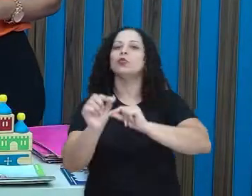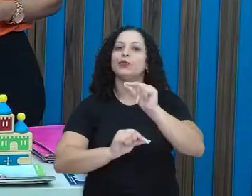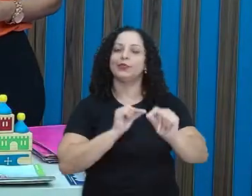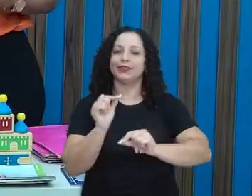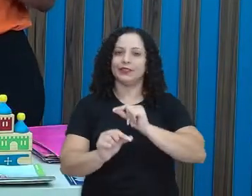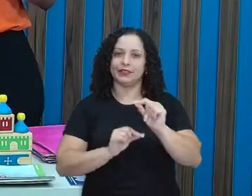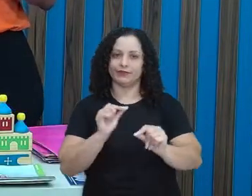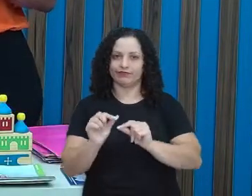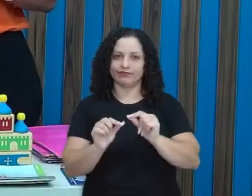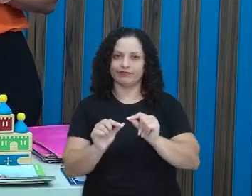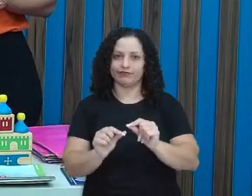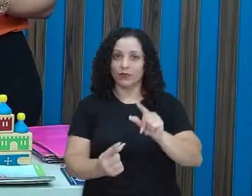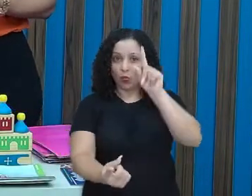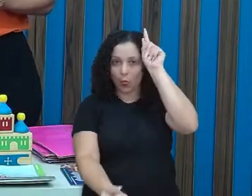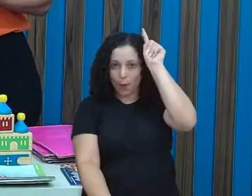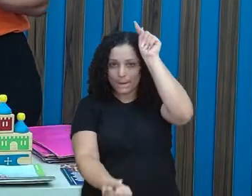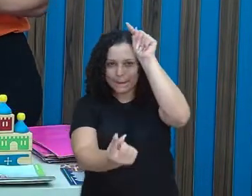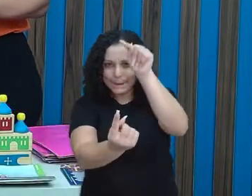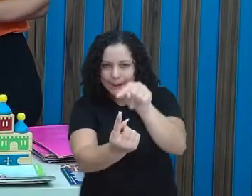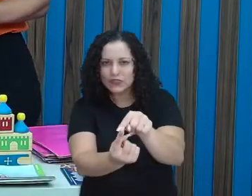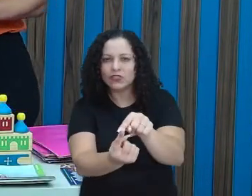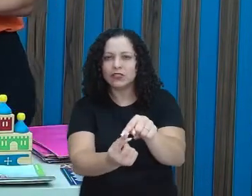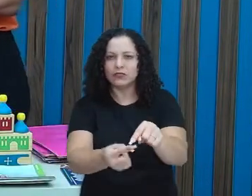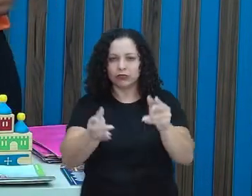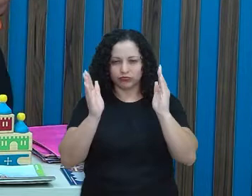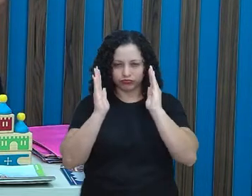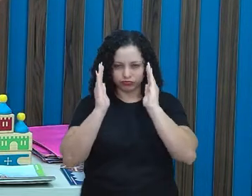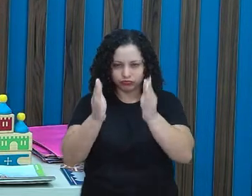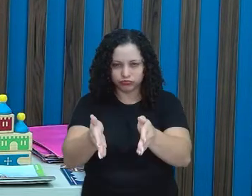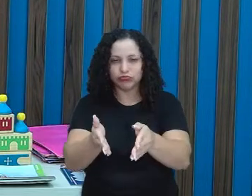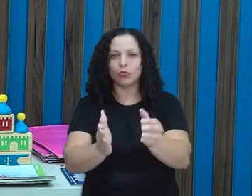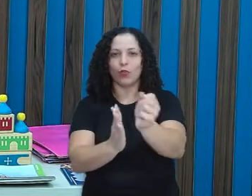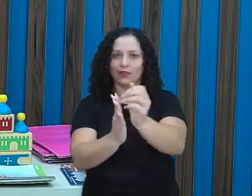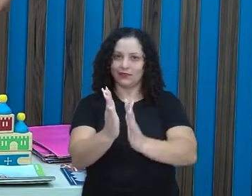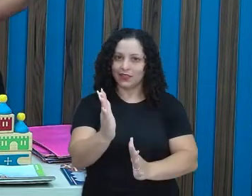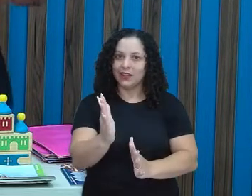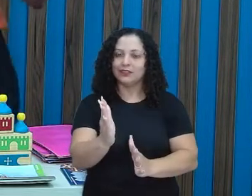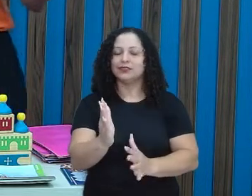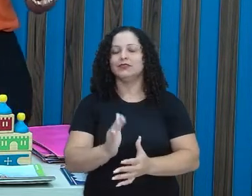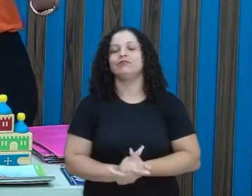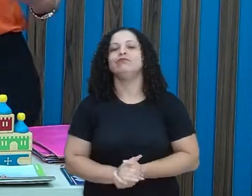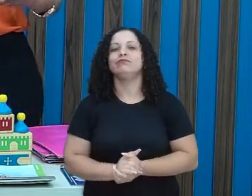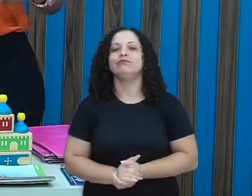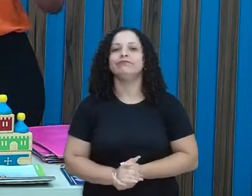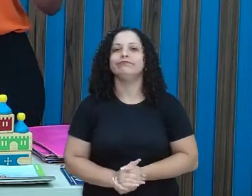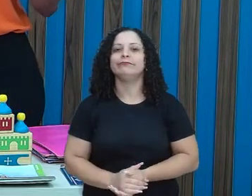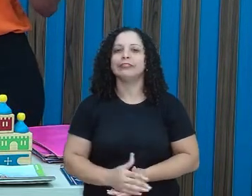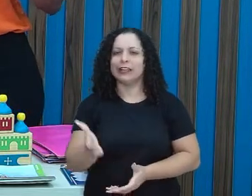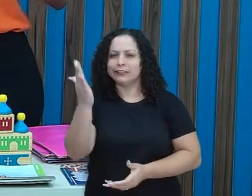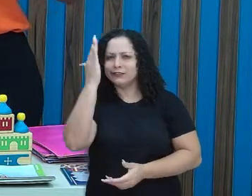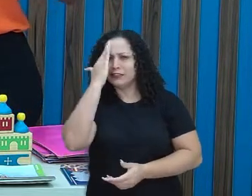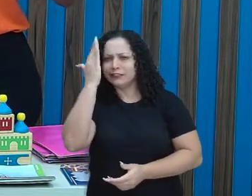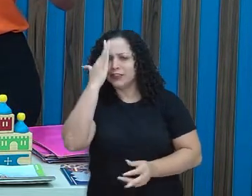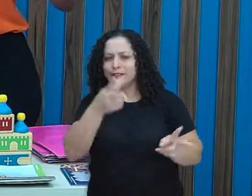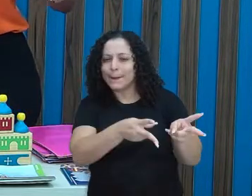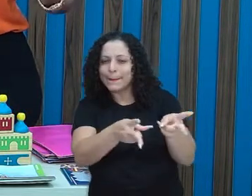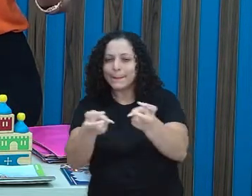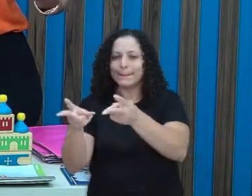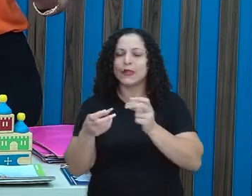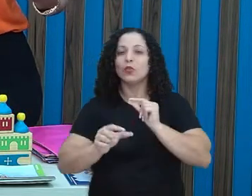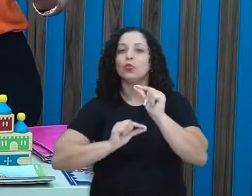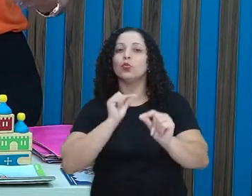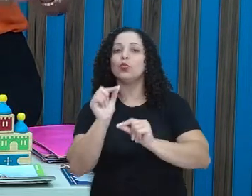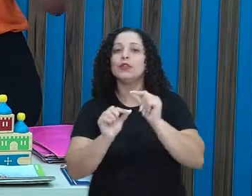em conta o objetivo que a gente tem com aquela atividade, né? A gente está considerando o que a gente